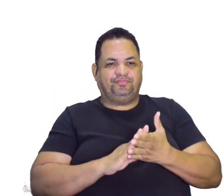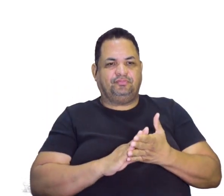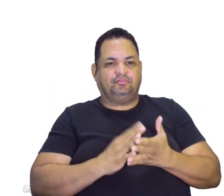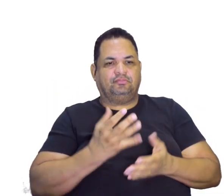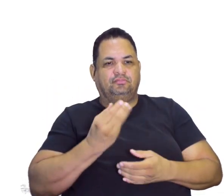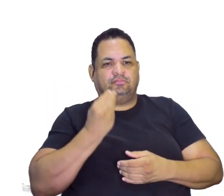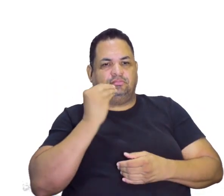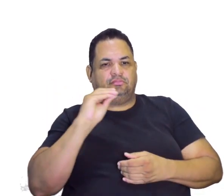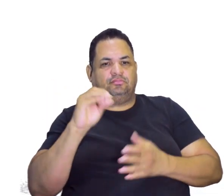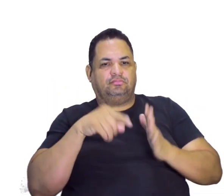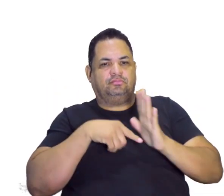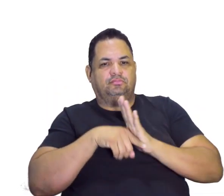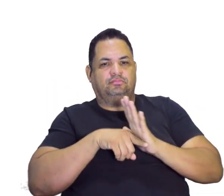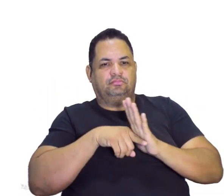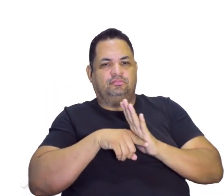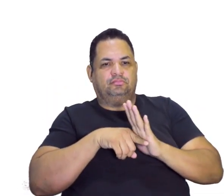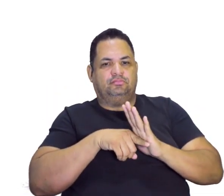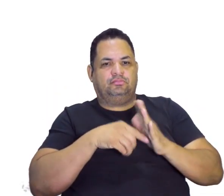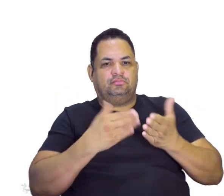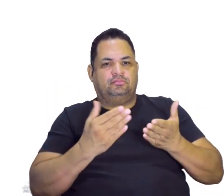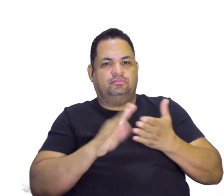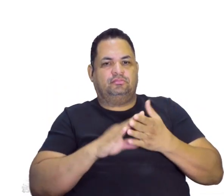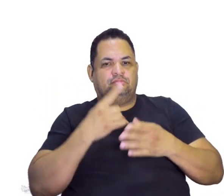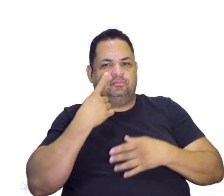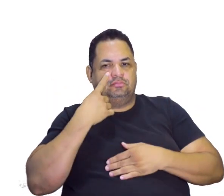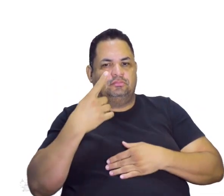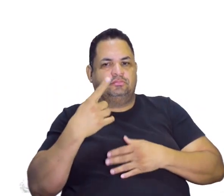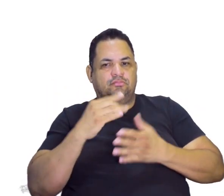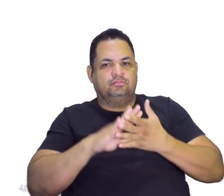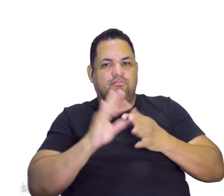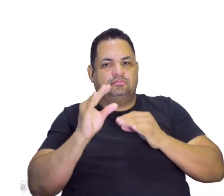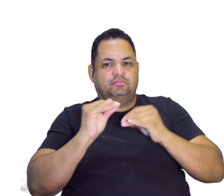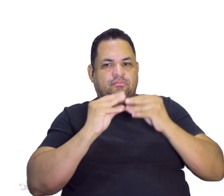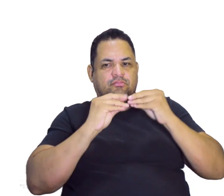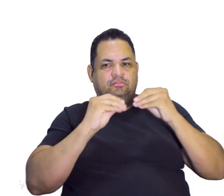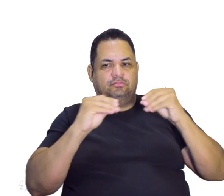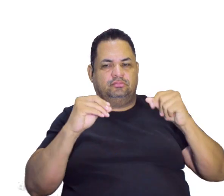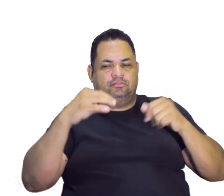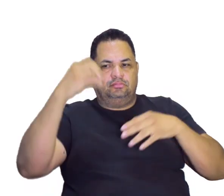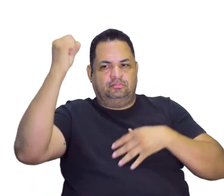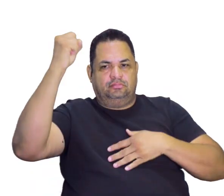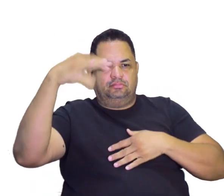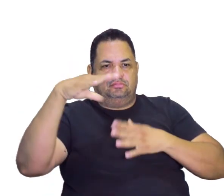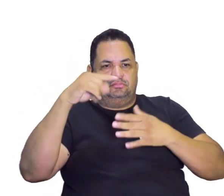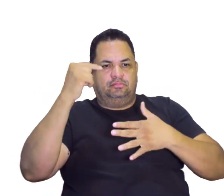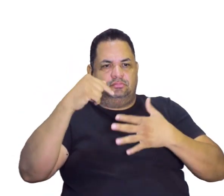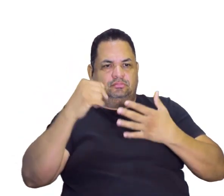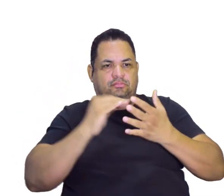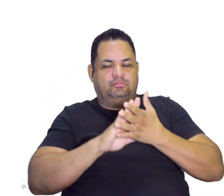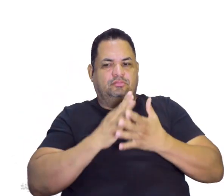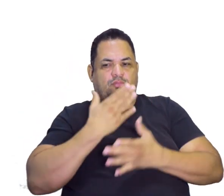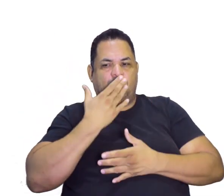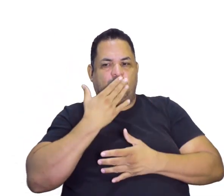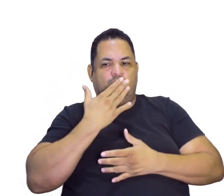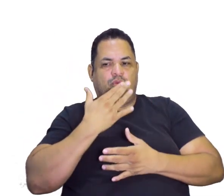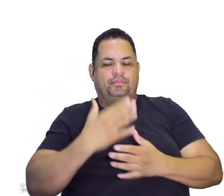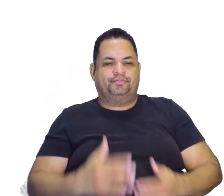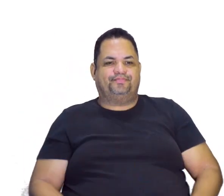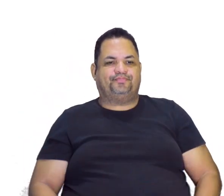da pintura sobre a percepção óptica quanto à decomposição da luz em componentes